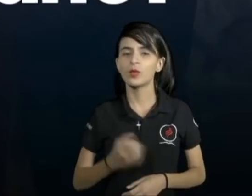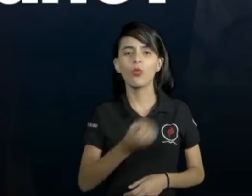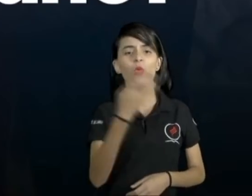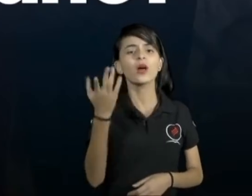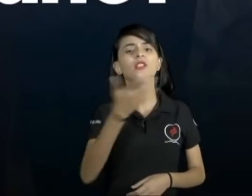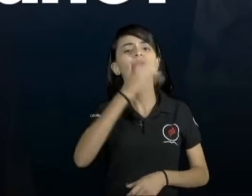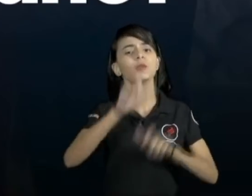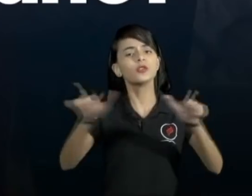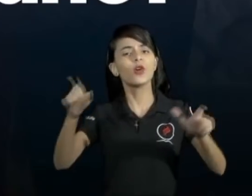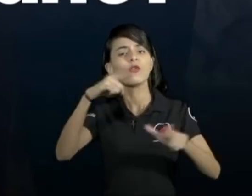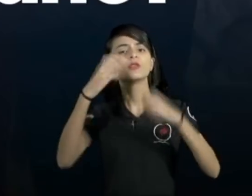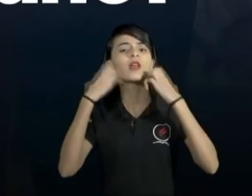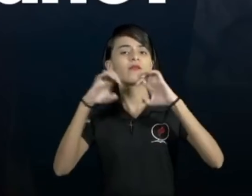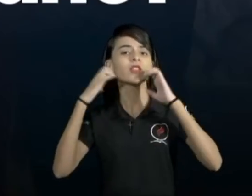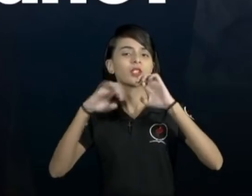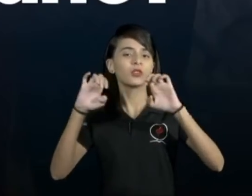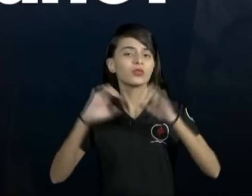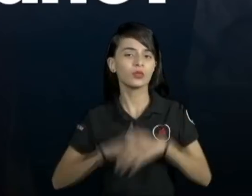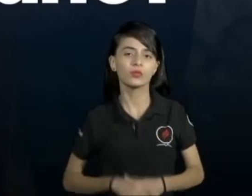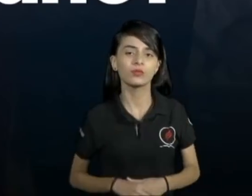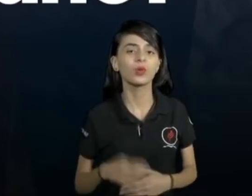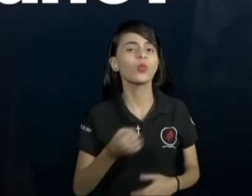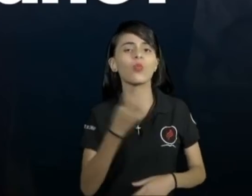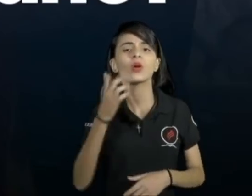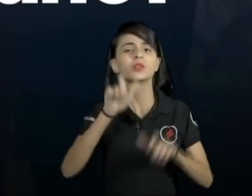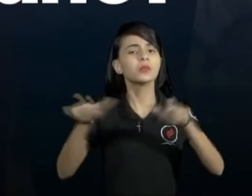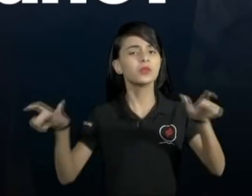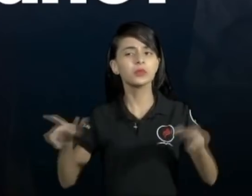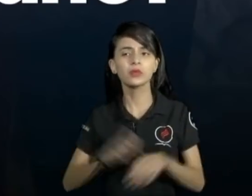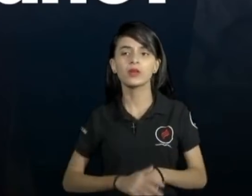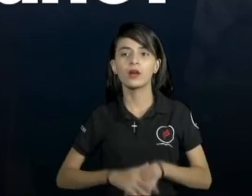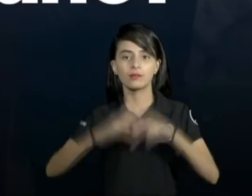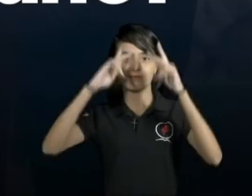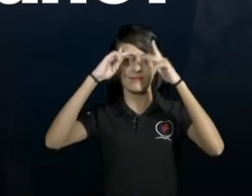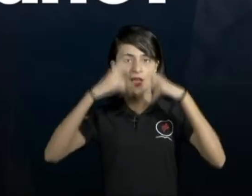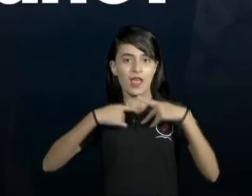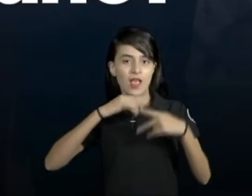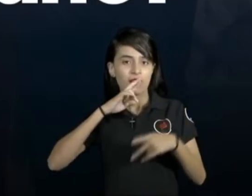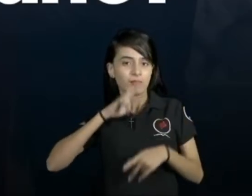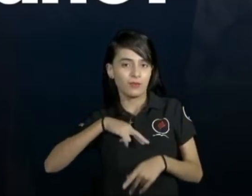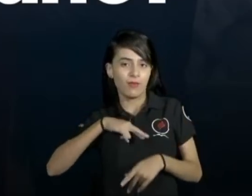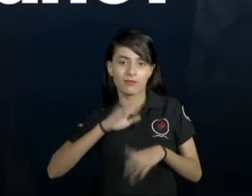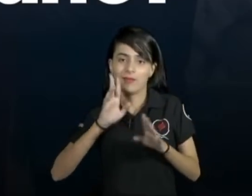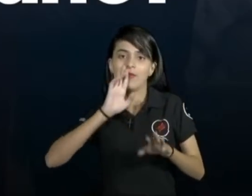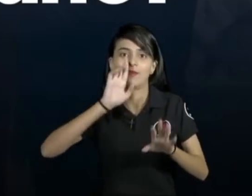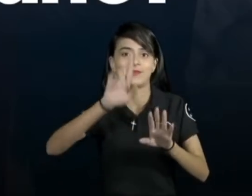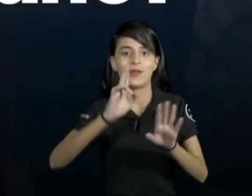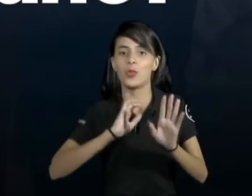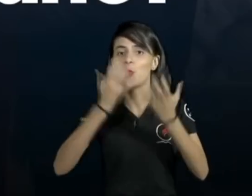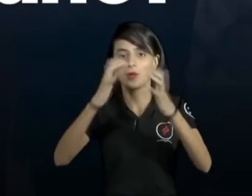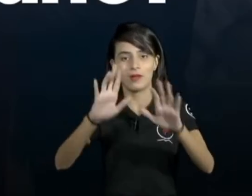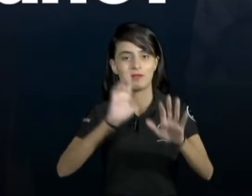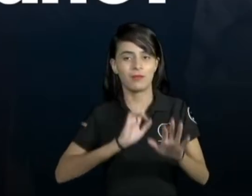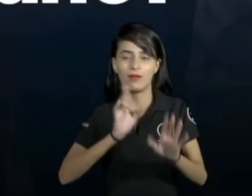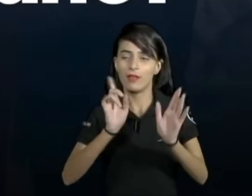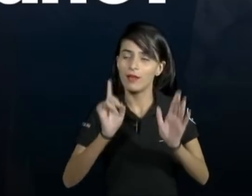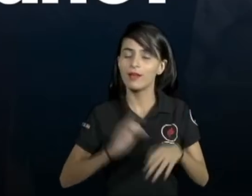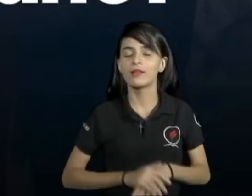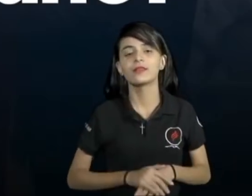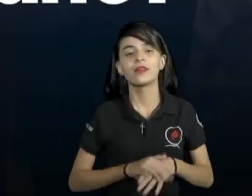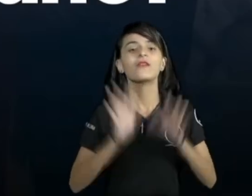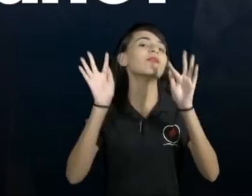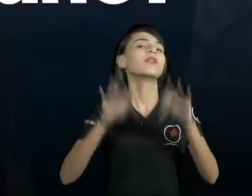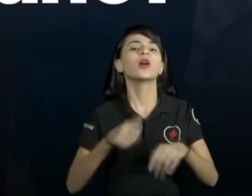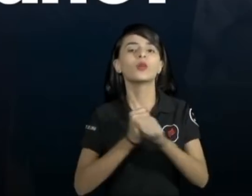pessoas você falou de Jesus esse ano por favor cada um Responda para você estamos terminando ano